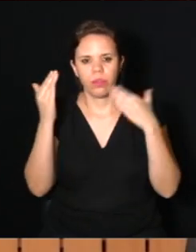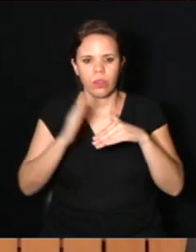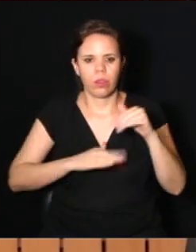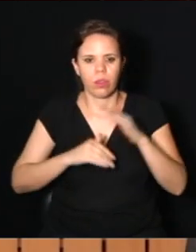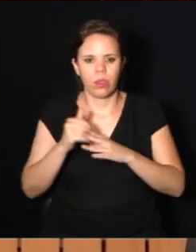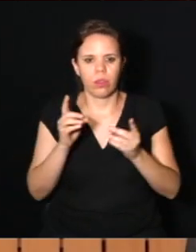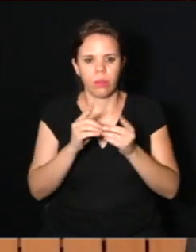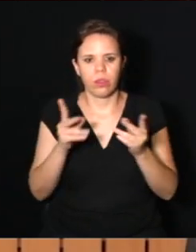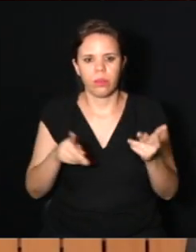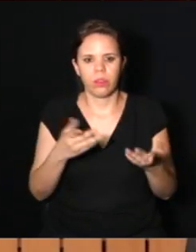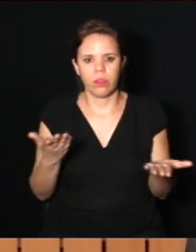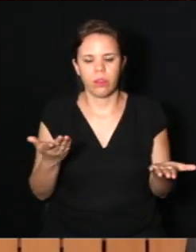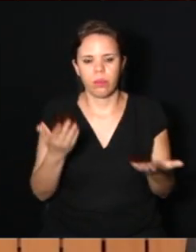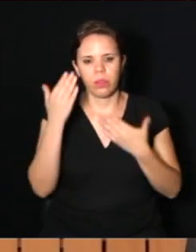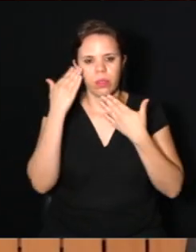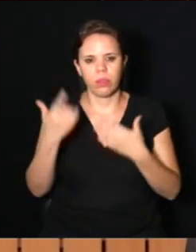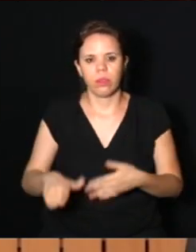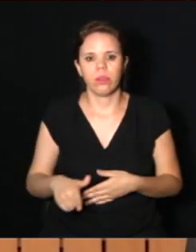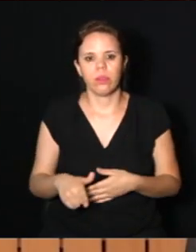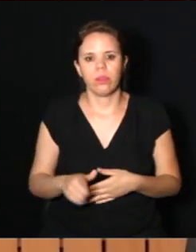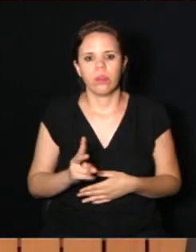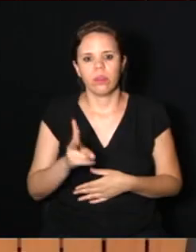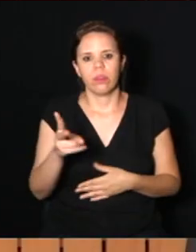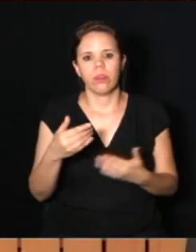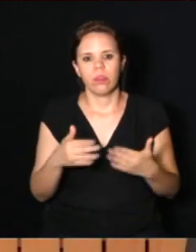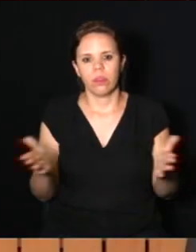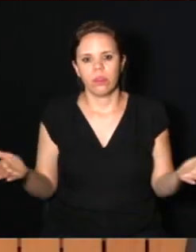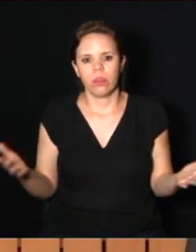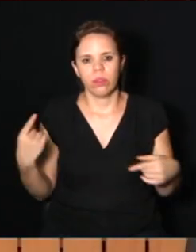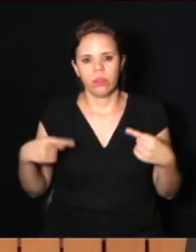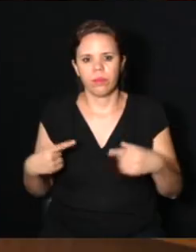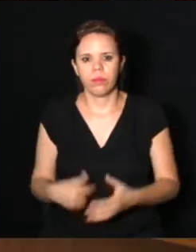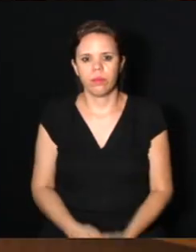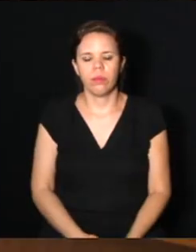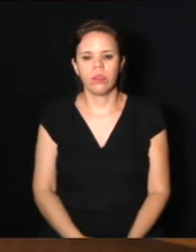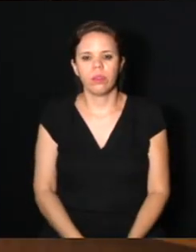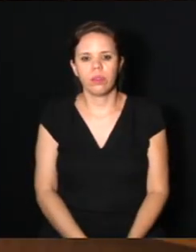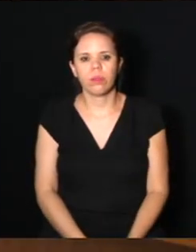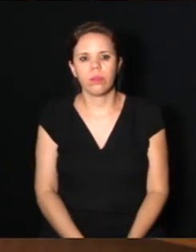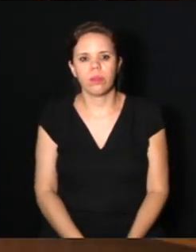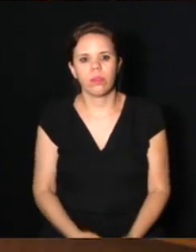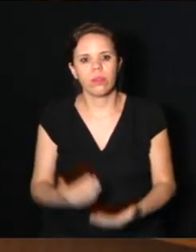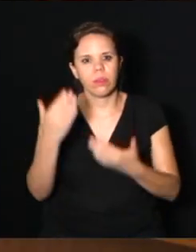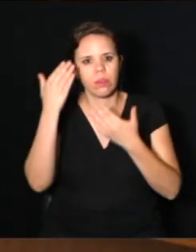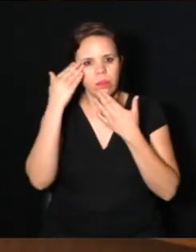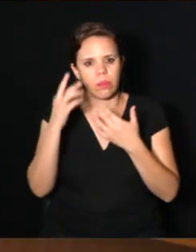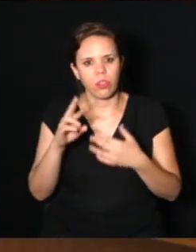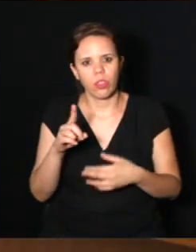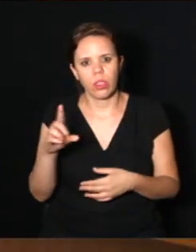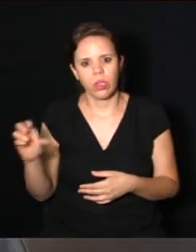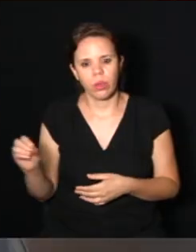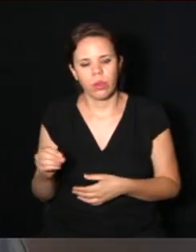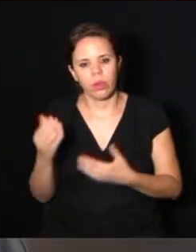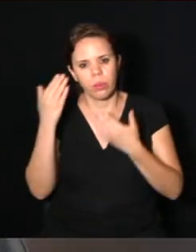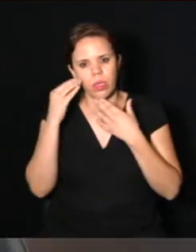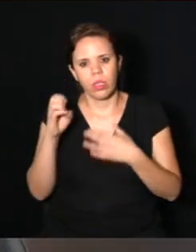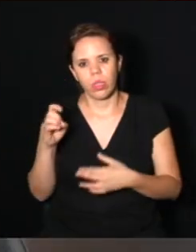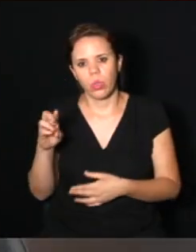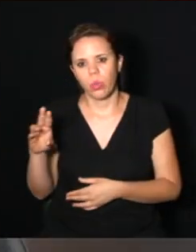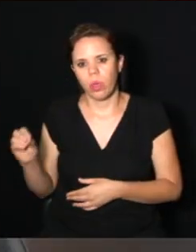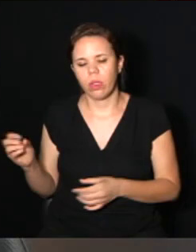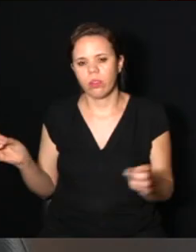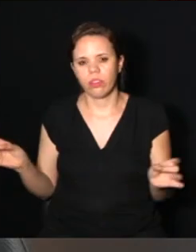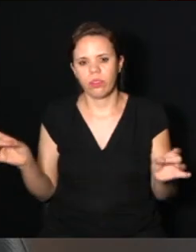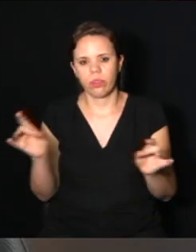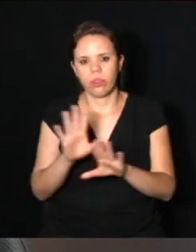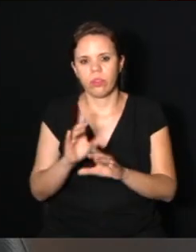da população. Novamente, muito obrigado e a gente segue à disposição aí para a discussão. Muito obrigado, Rodrigo. Obrigado, Eduardo. E com isso, então,